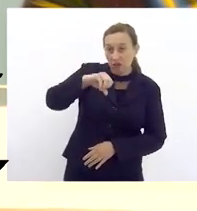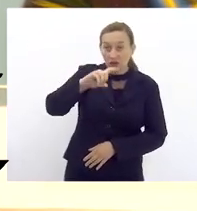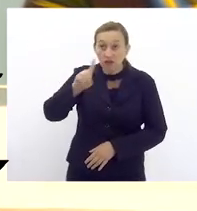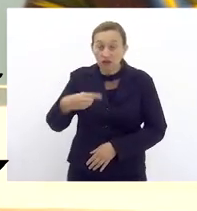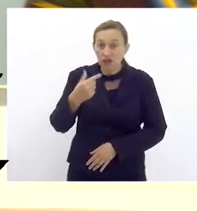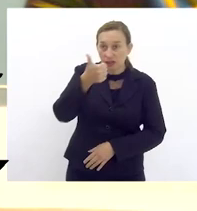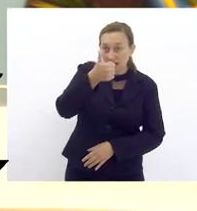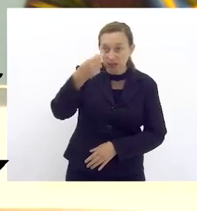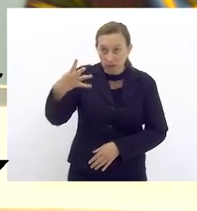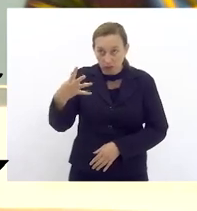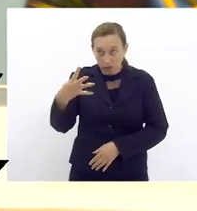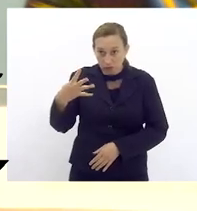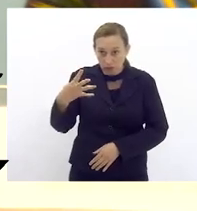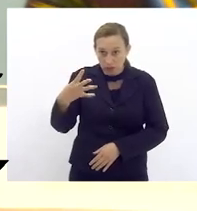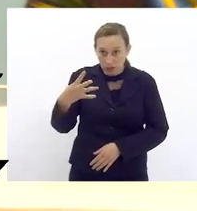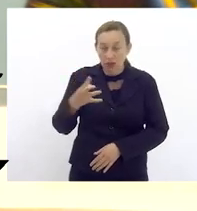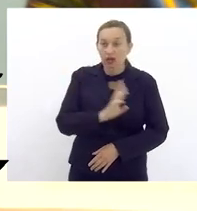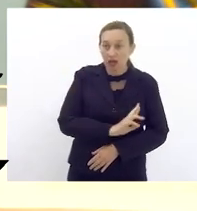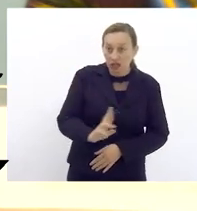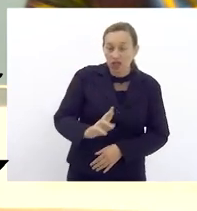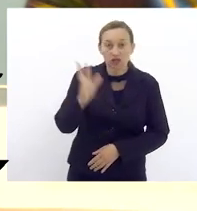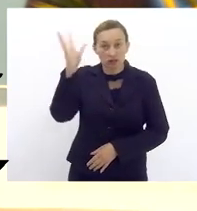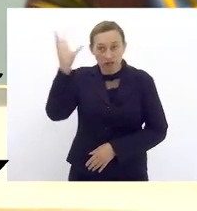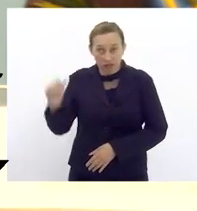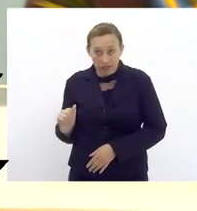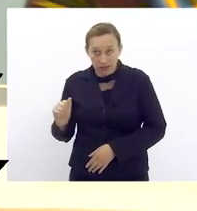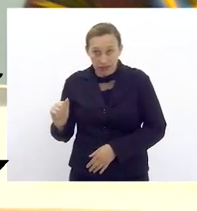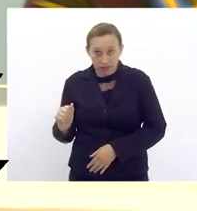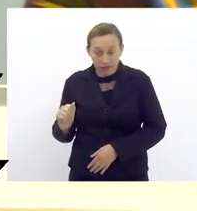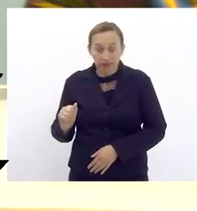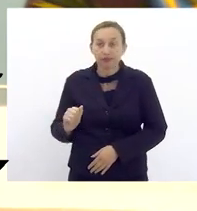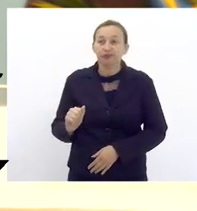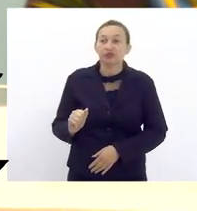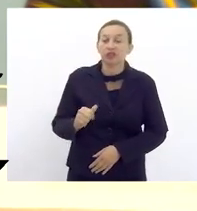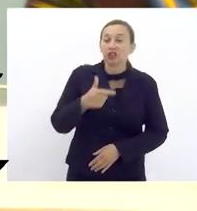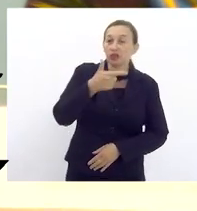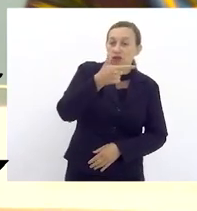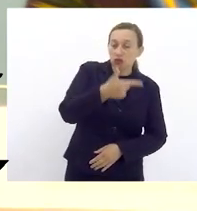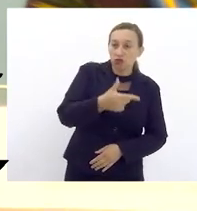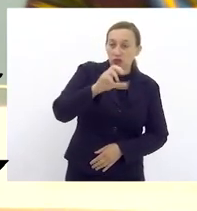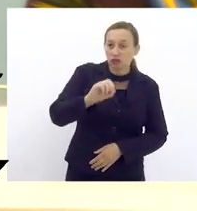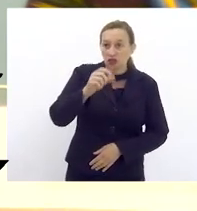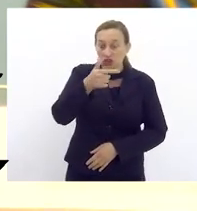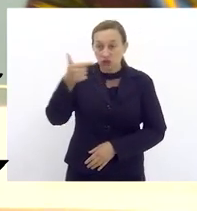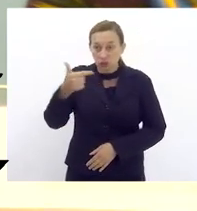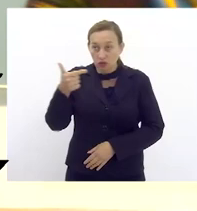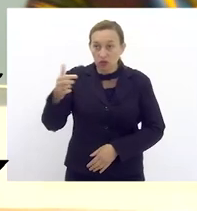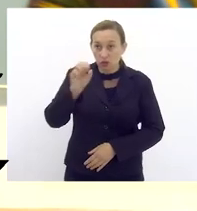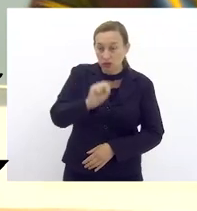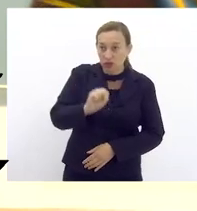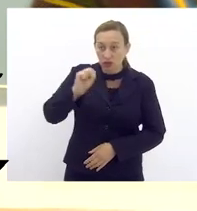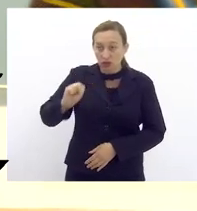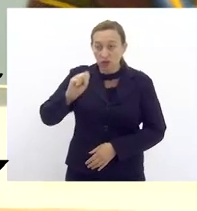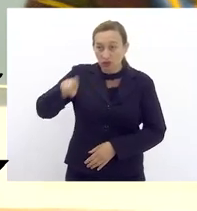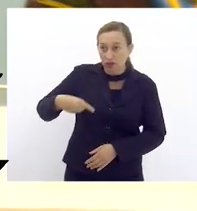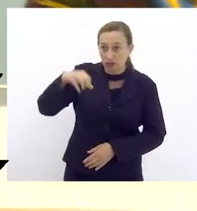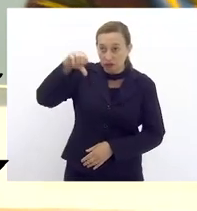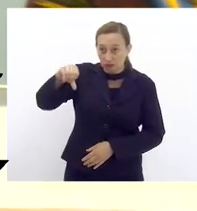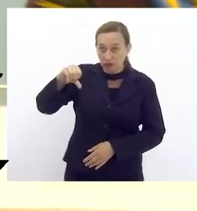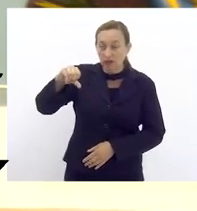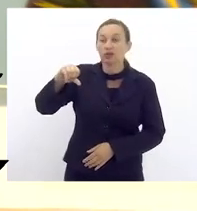79,14 de religiões de matriz africana em 2022 88,9